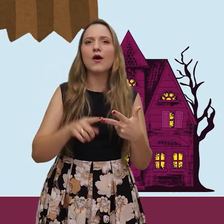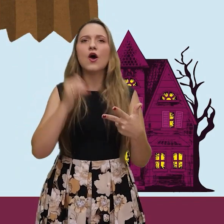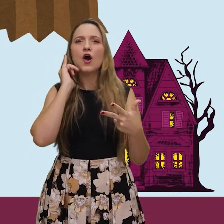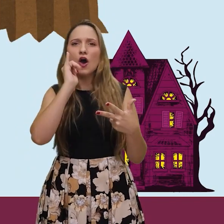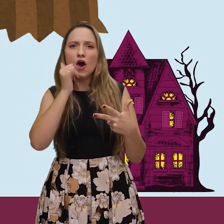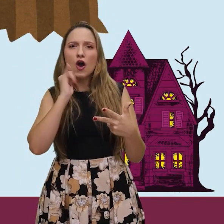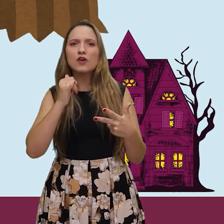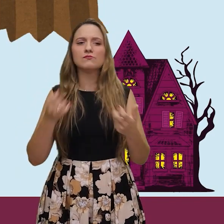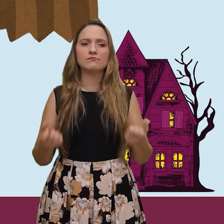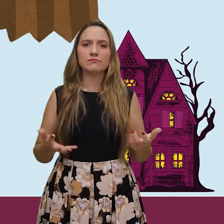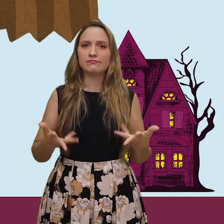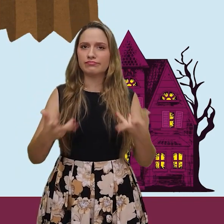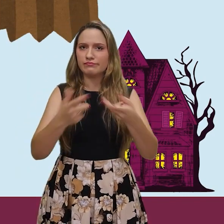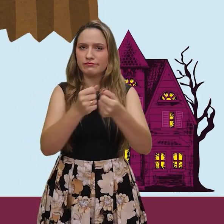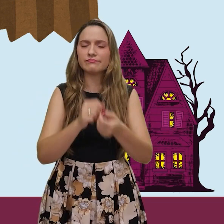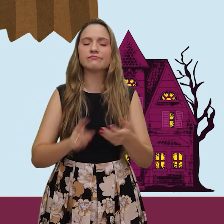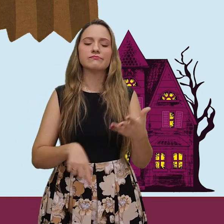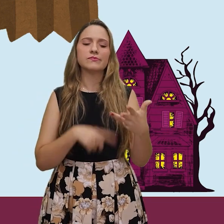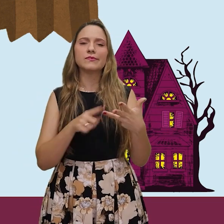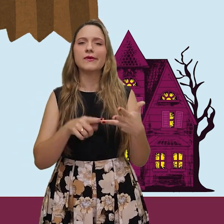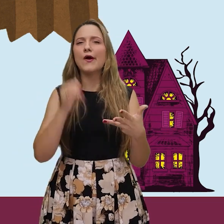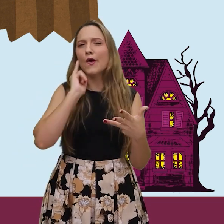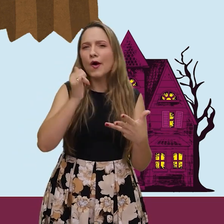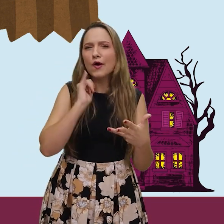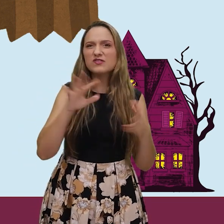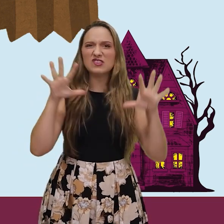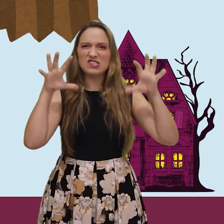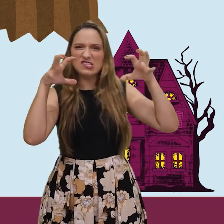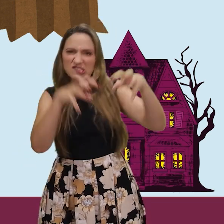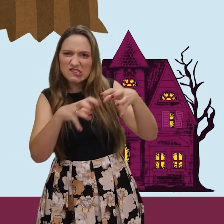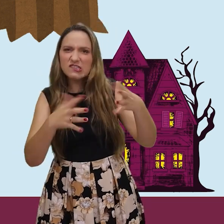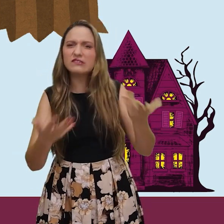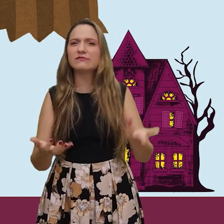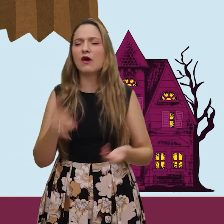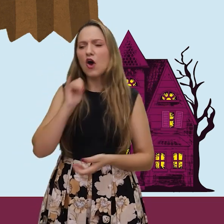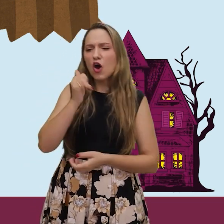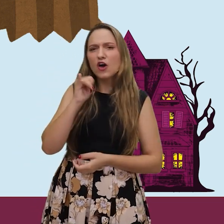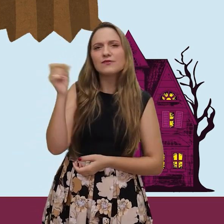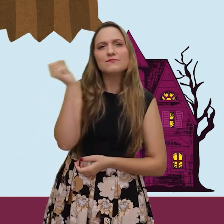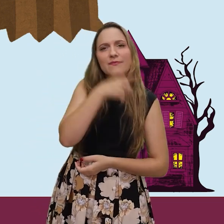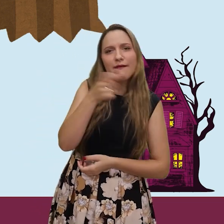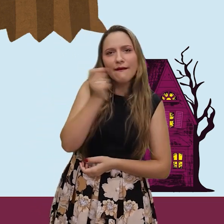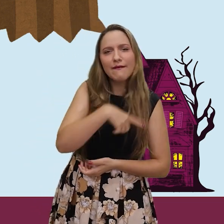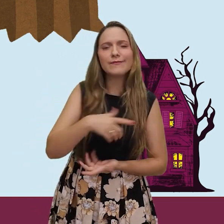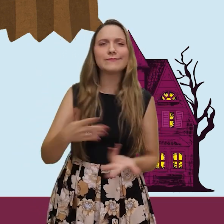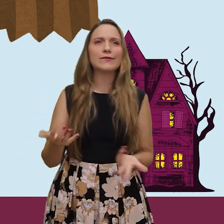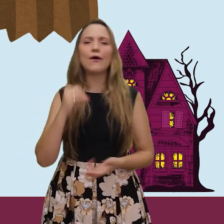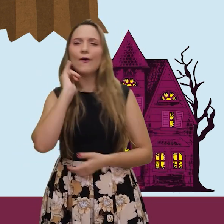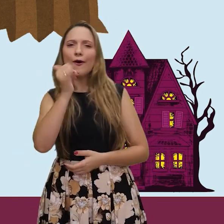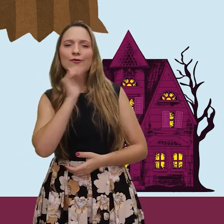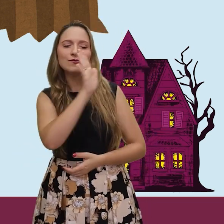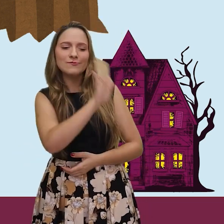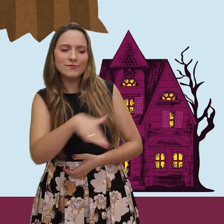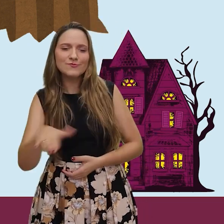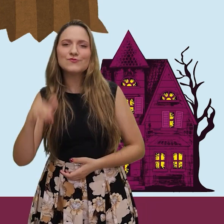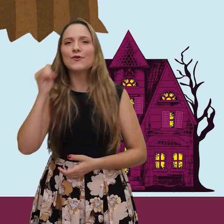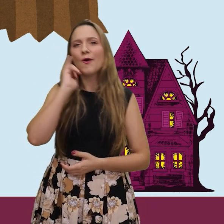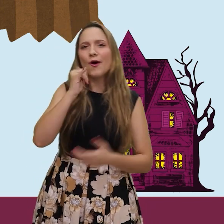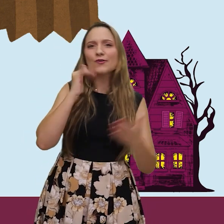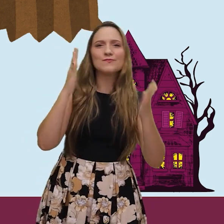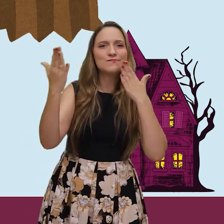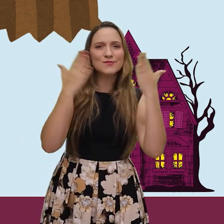ser contos realistas, contos populares, contos fantásticos, contos de